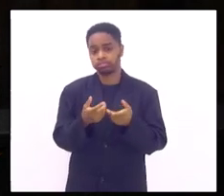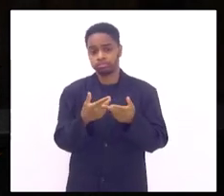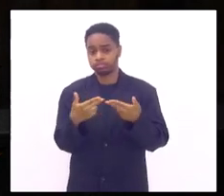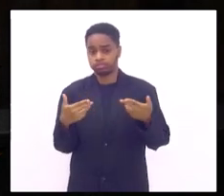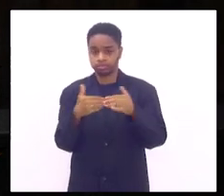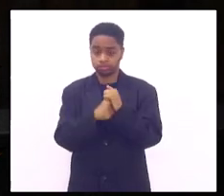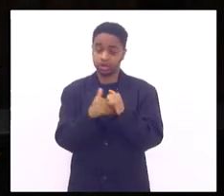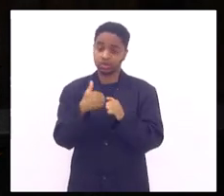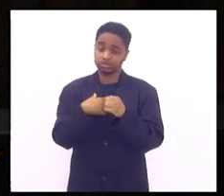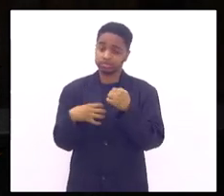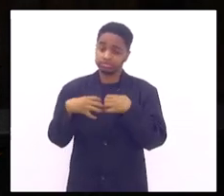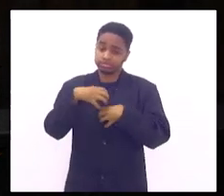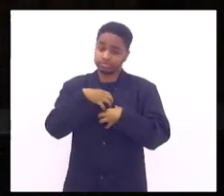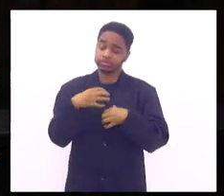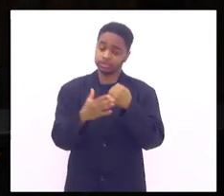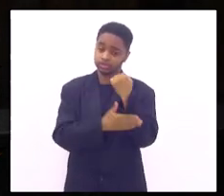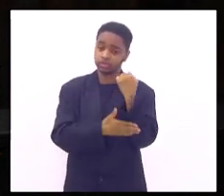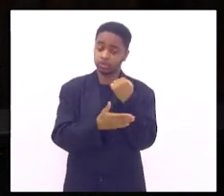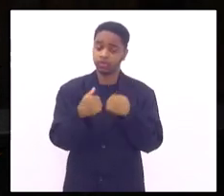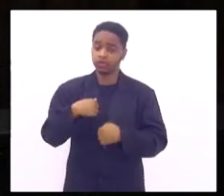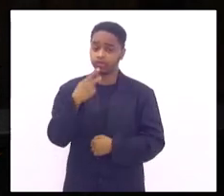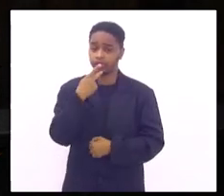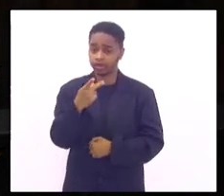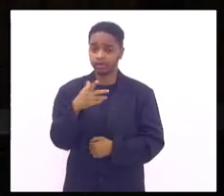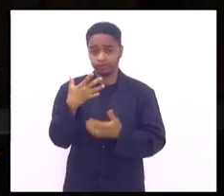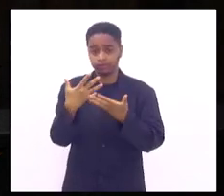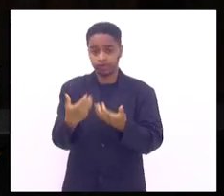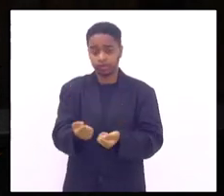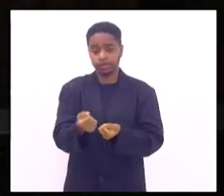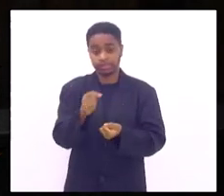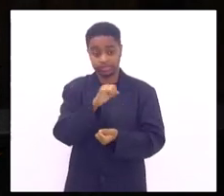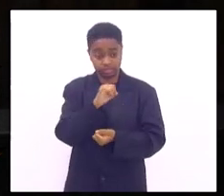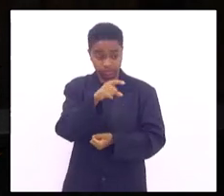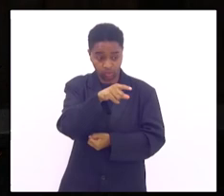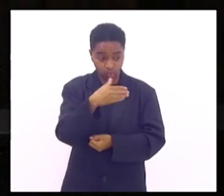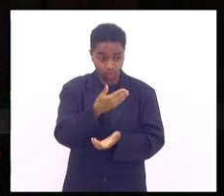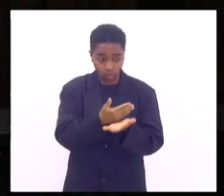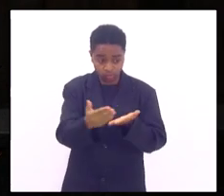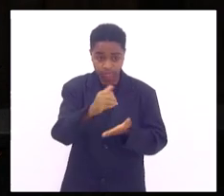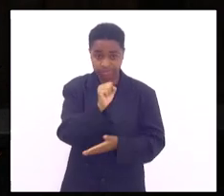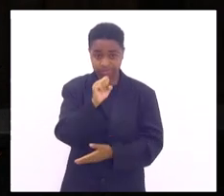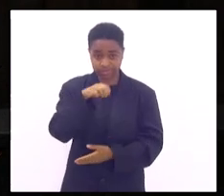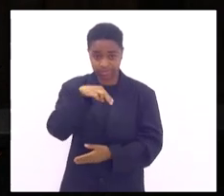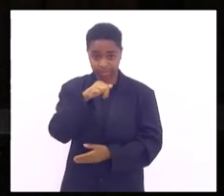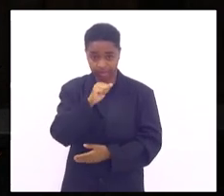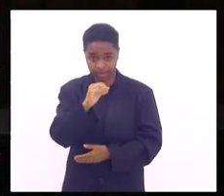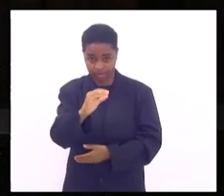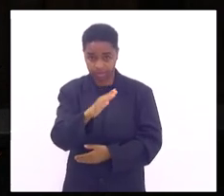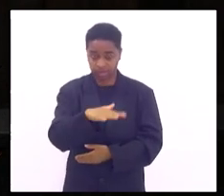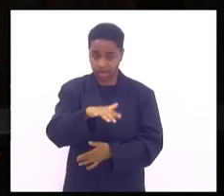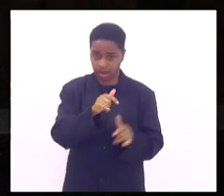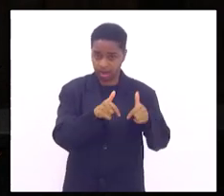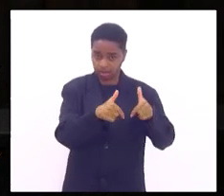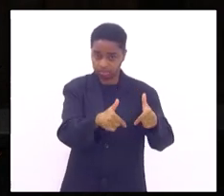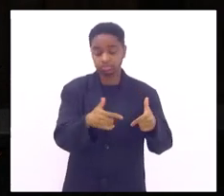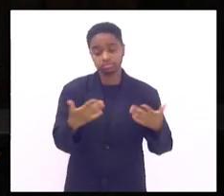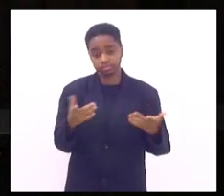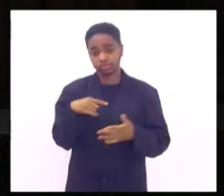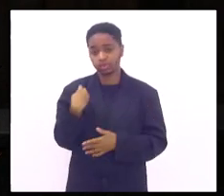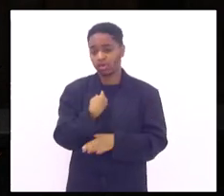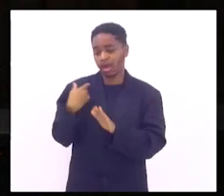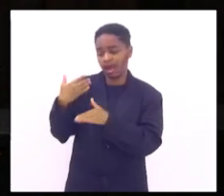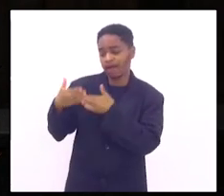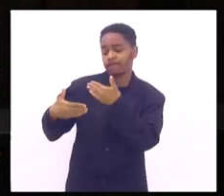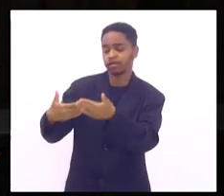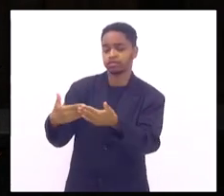fiquei com ciúme, apertei o Samir, falei para o Samir, vamos montar, já que você começou com o SENAC aqui em determinado hall de ações, vamos avançar um